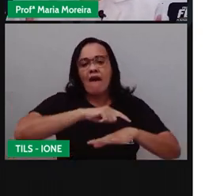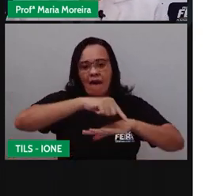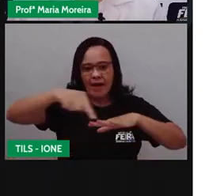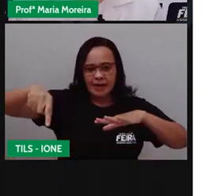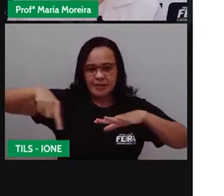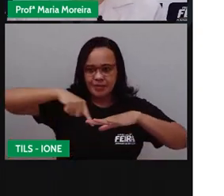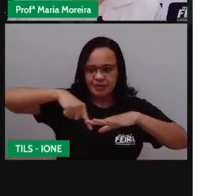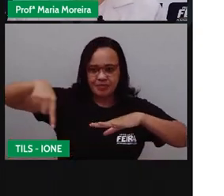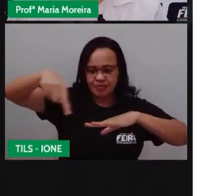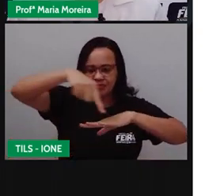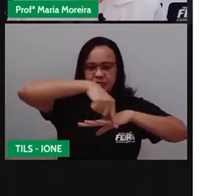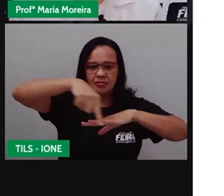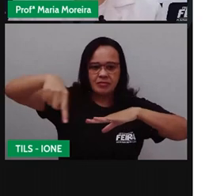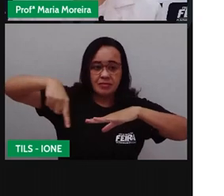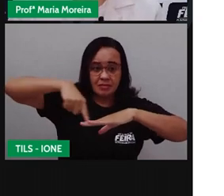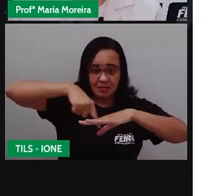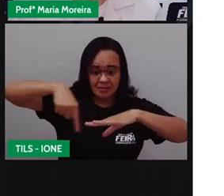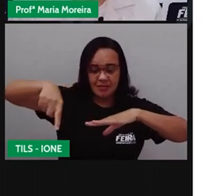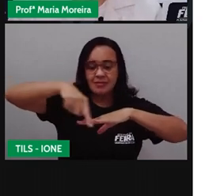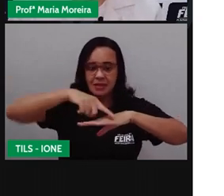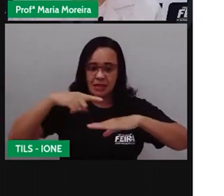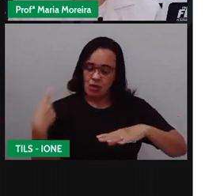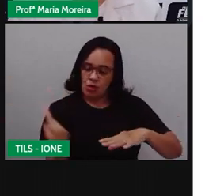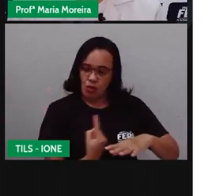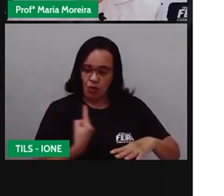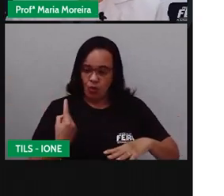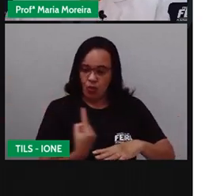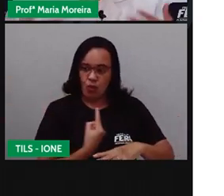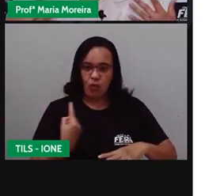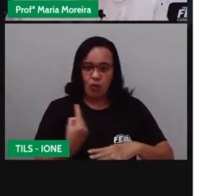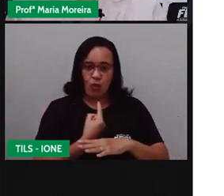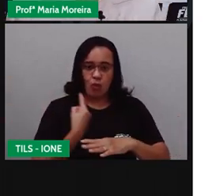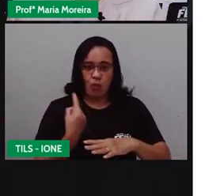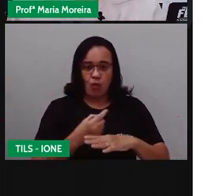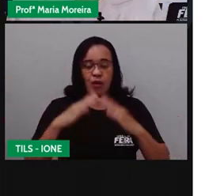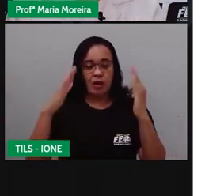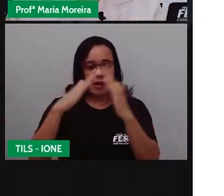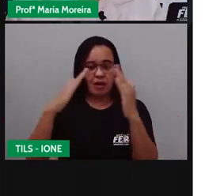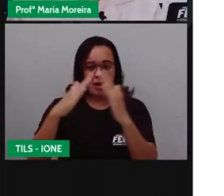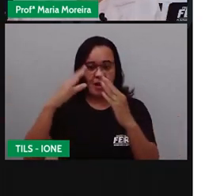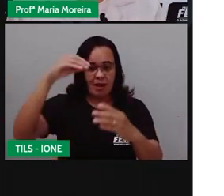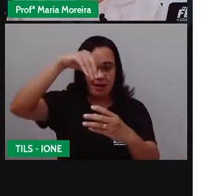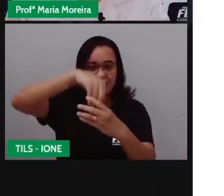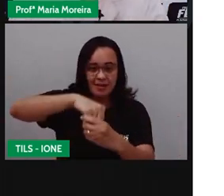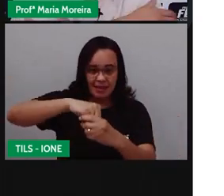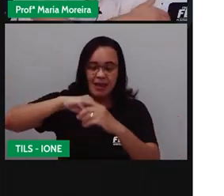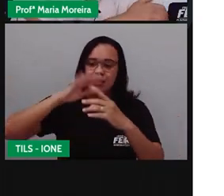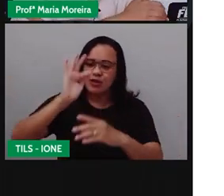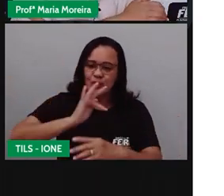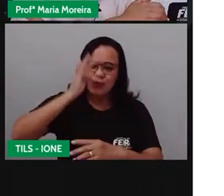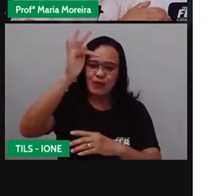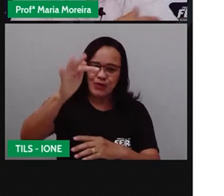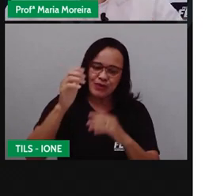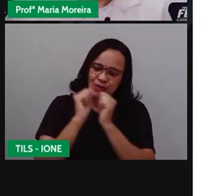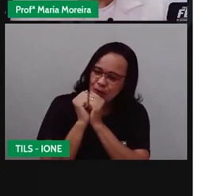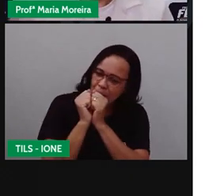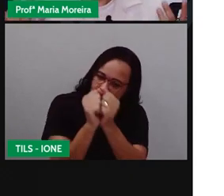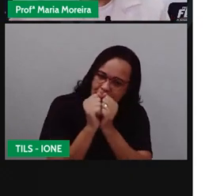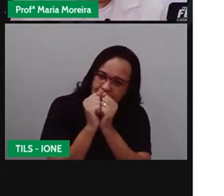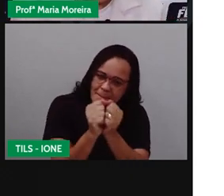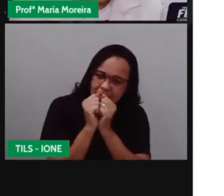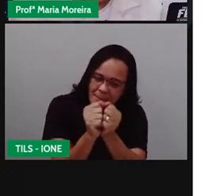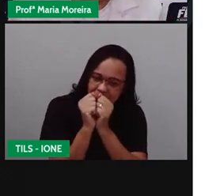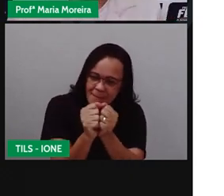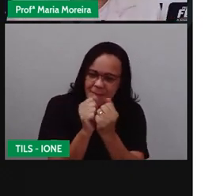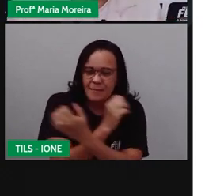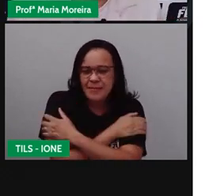Se possível for também, pratiquem o isolamento social. Para que em breve a gente possa estar bem juntinhos e dar o quê? Aquele abraço